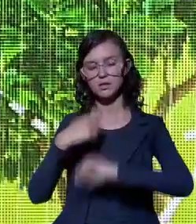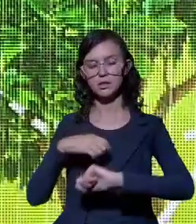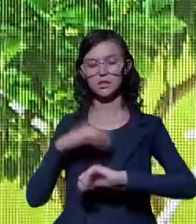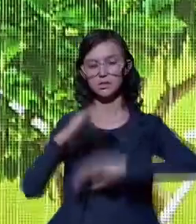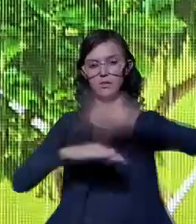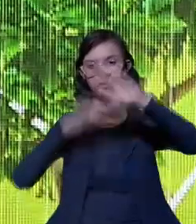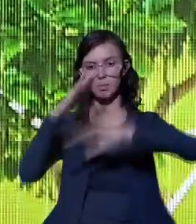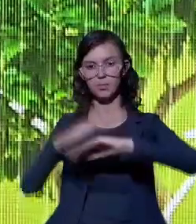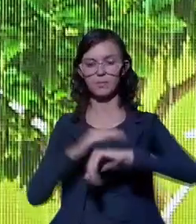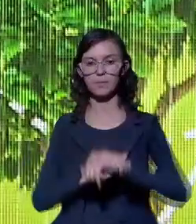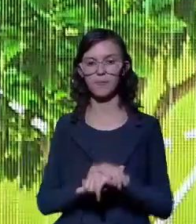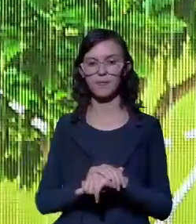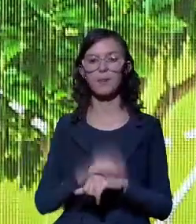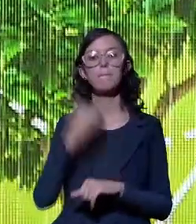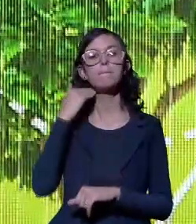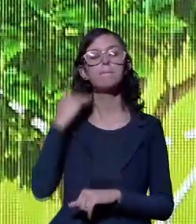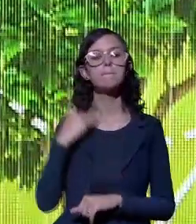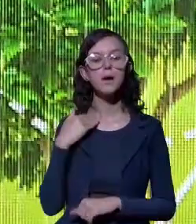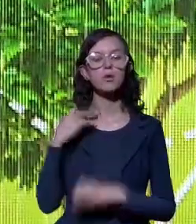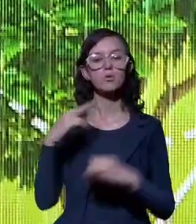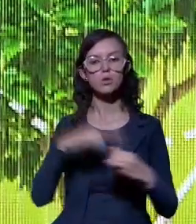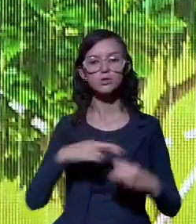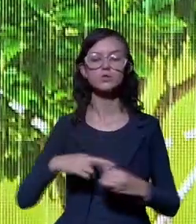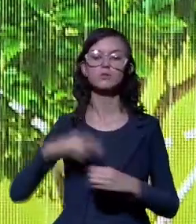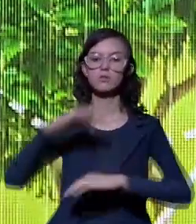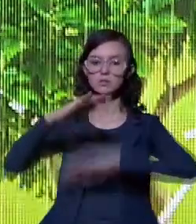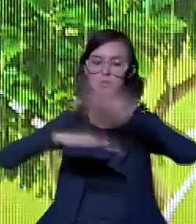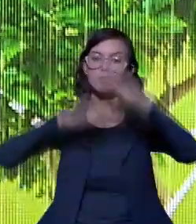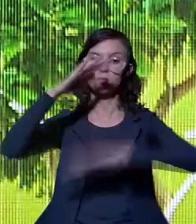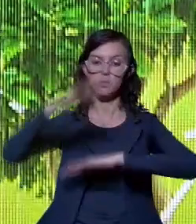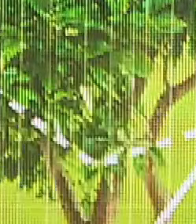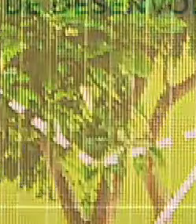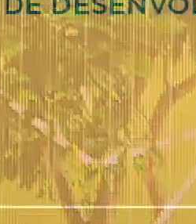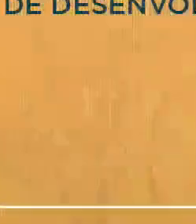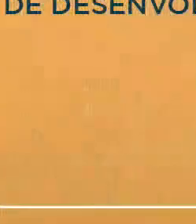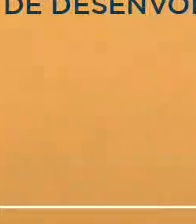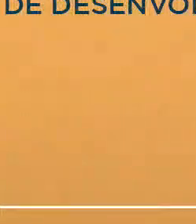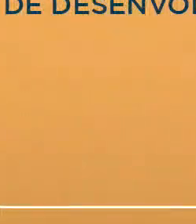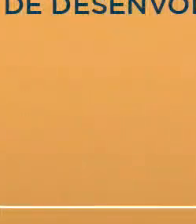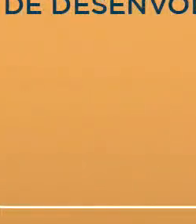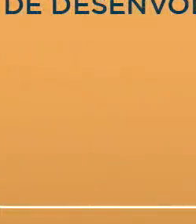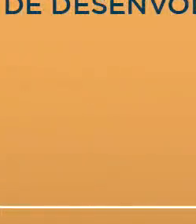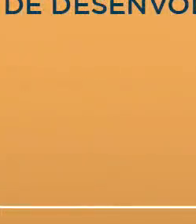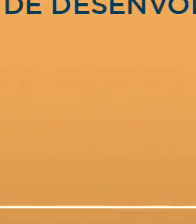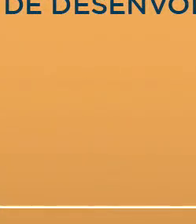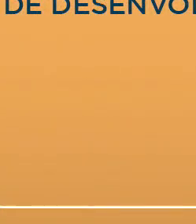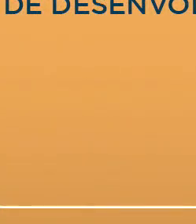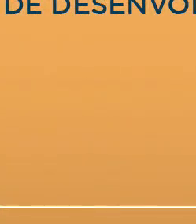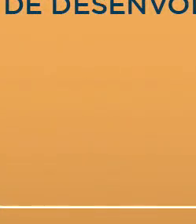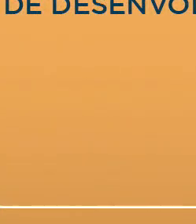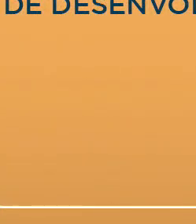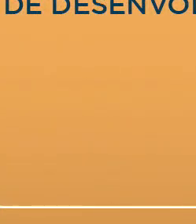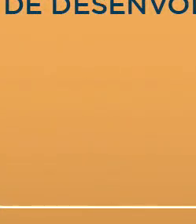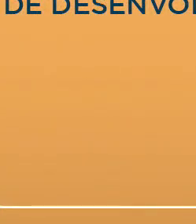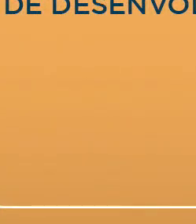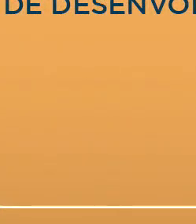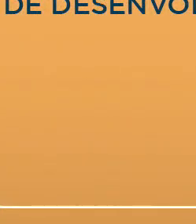o Banco Regional de Desenvolvimento do Extremo Sul, BRDE.